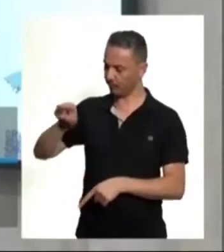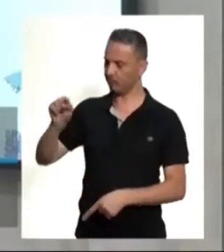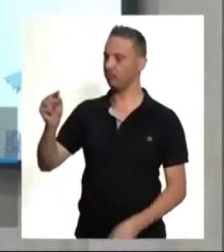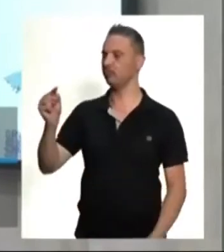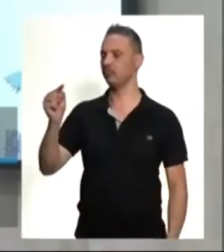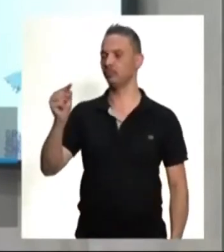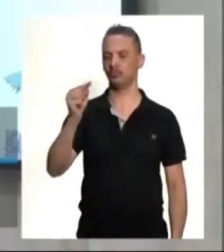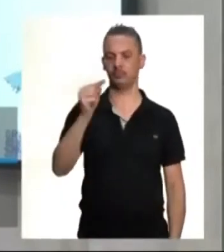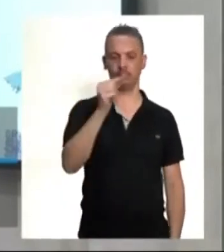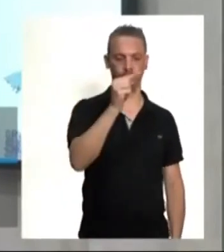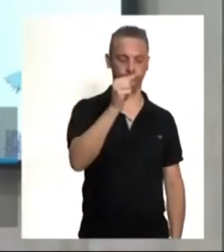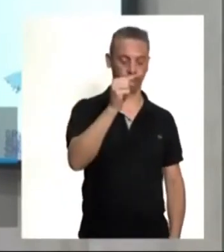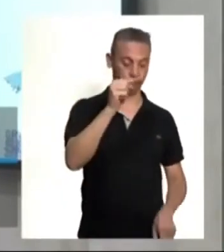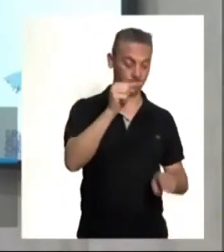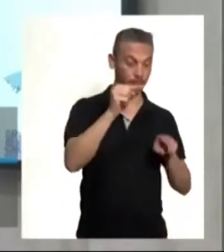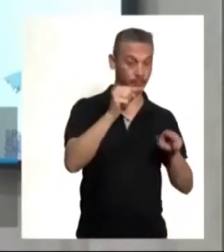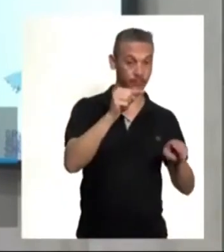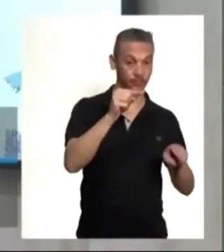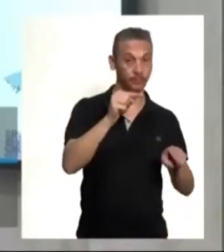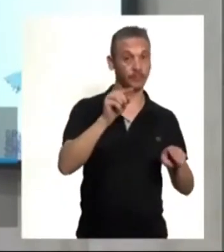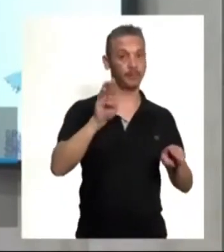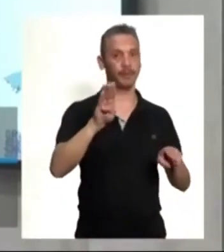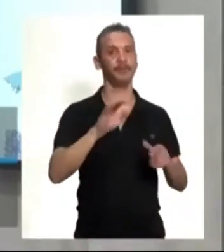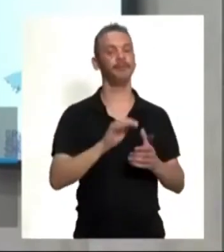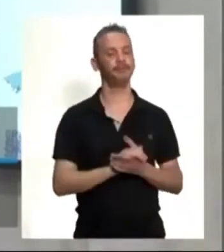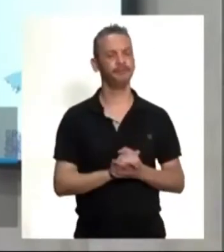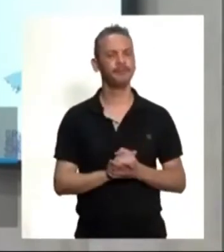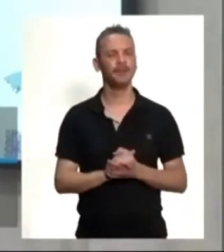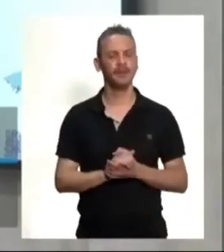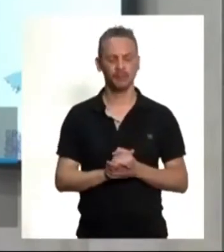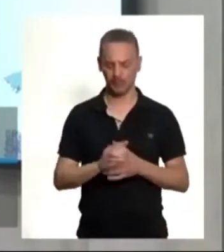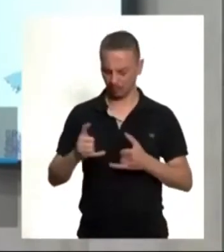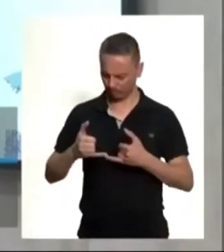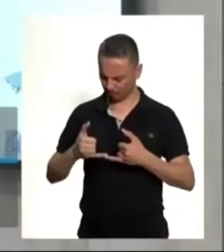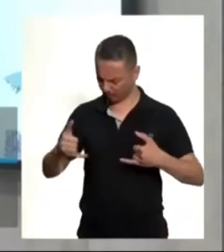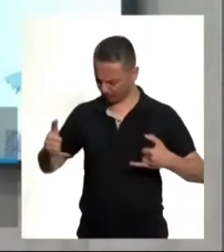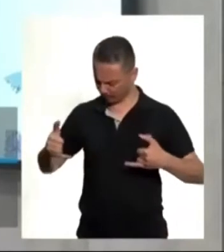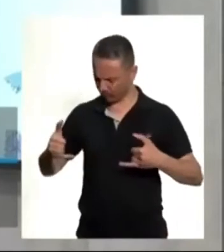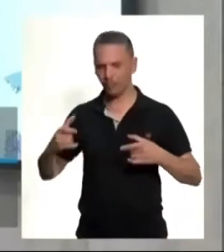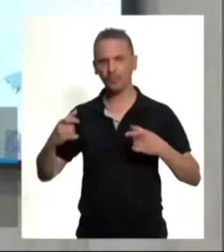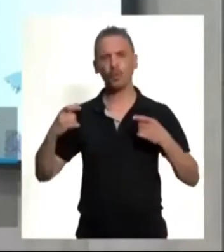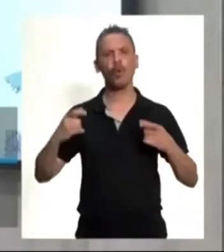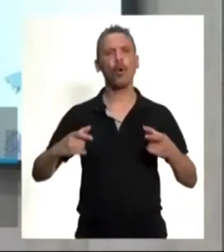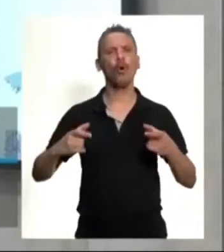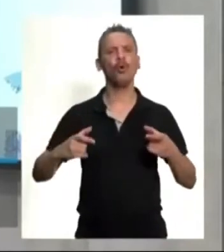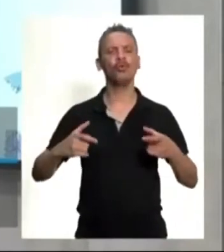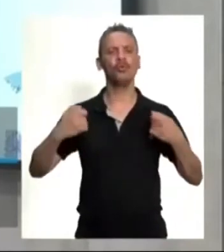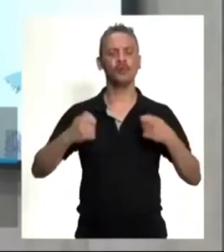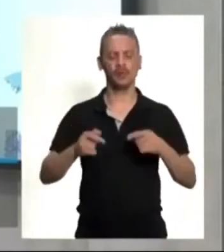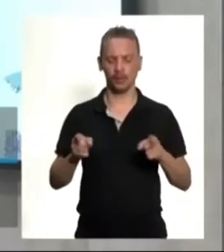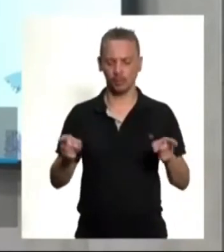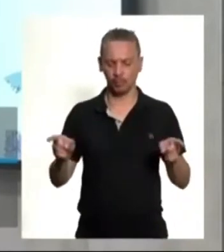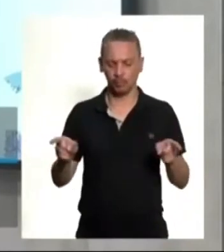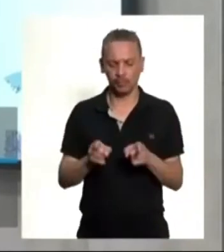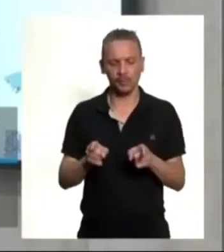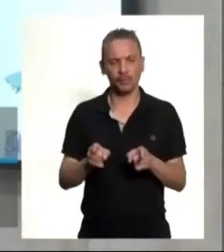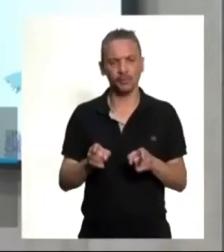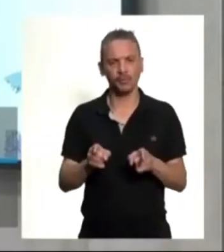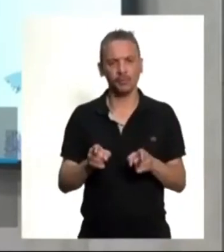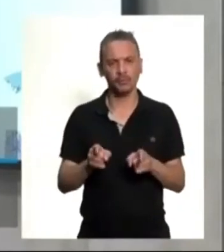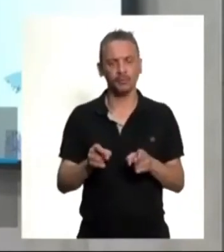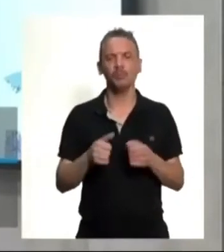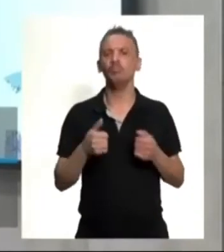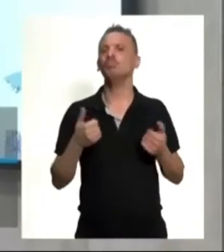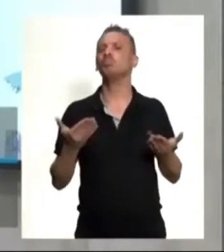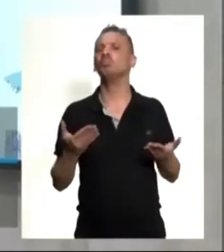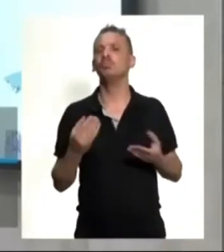até chegar no ponto B. Ele pergunta aonde o fio deve passar para que o comprimento do fio utilizado seja mínimo. Olha